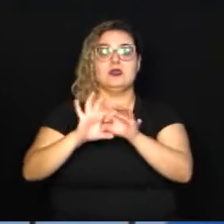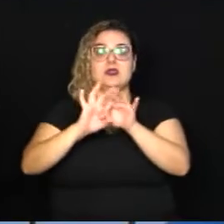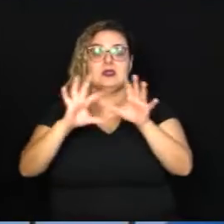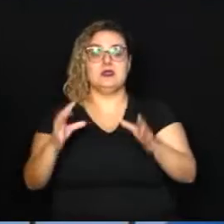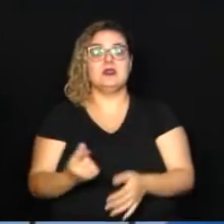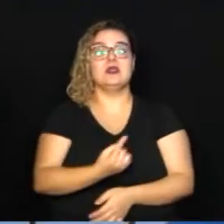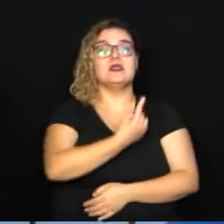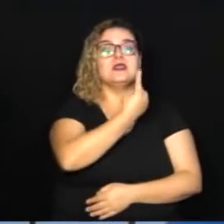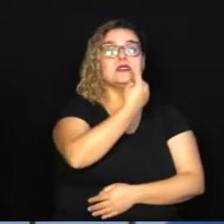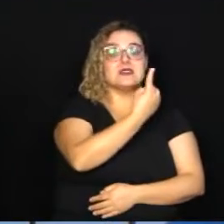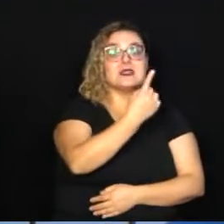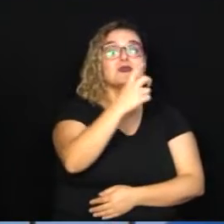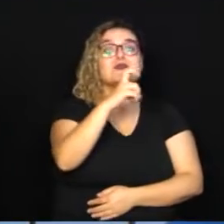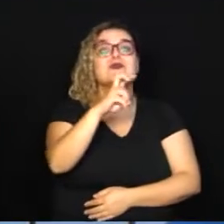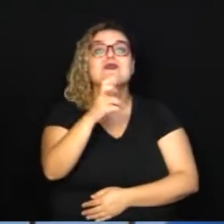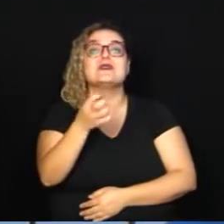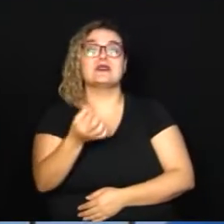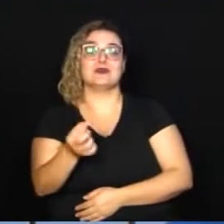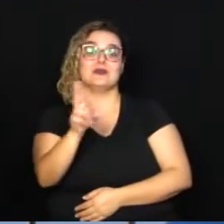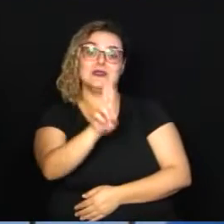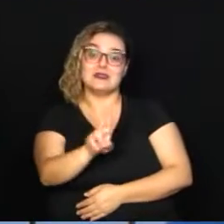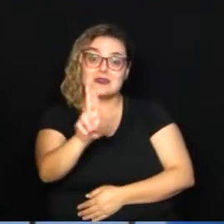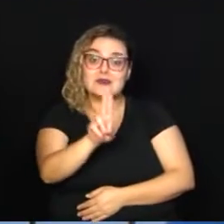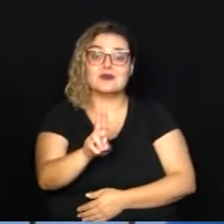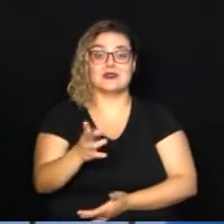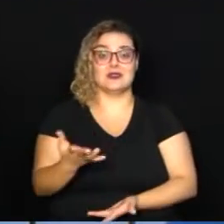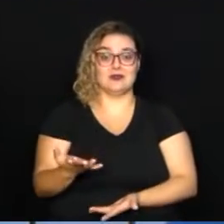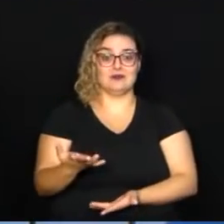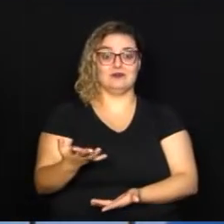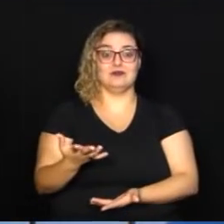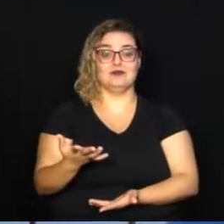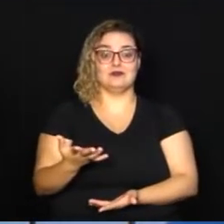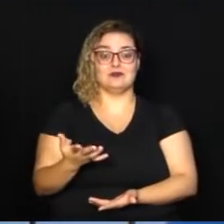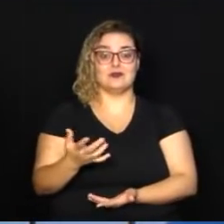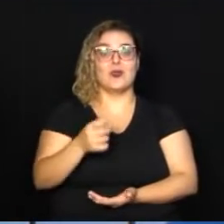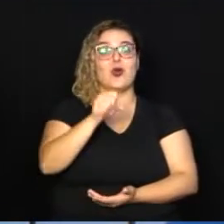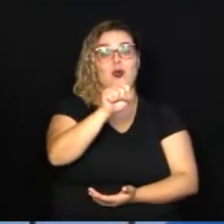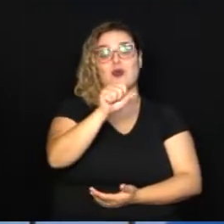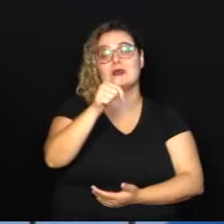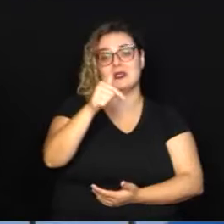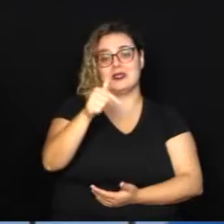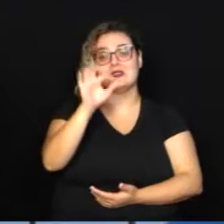quais 156 ocupados, o que equivale a